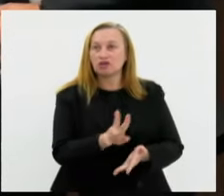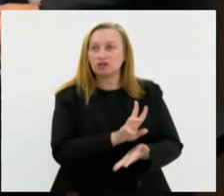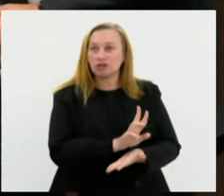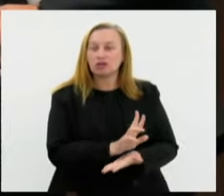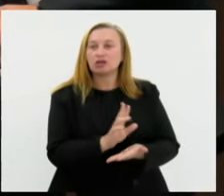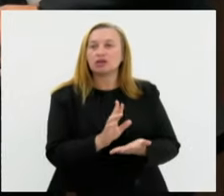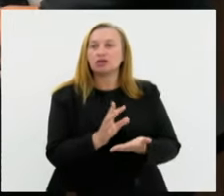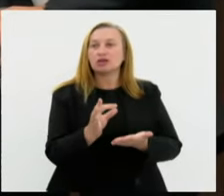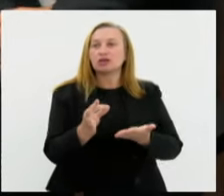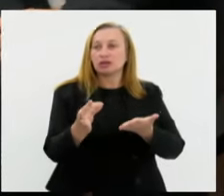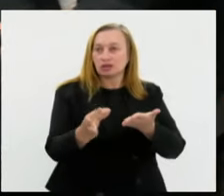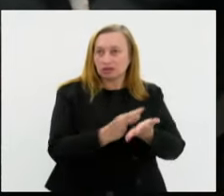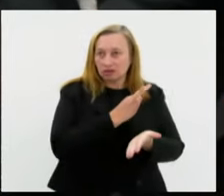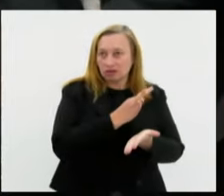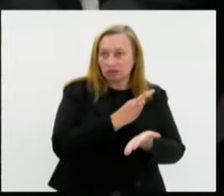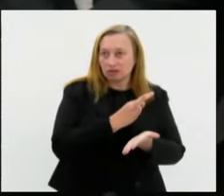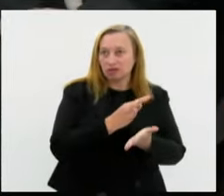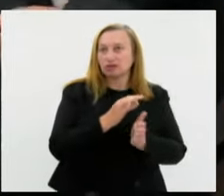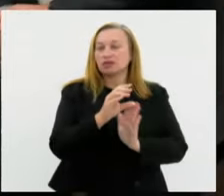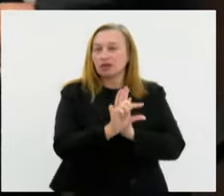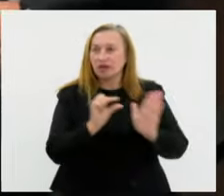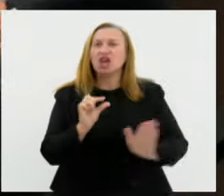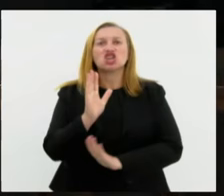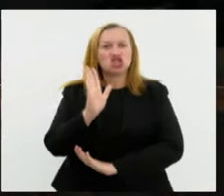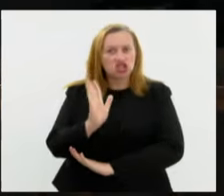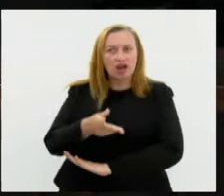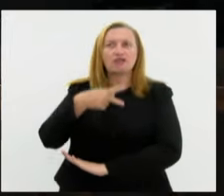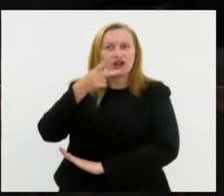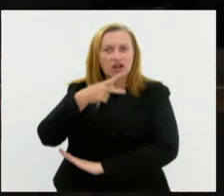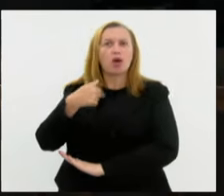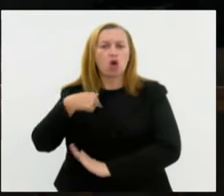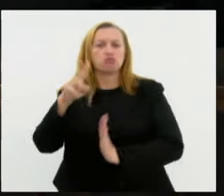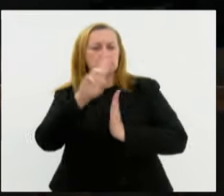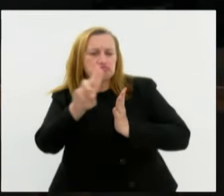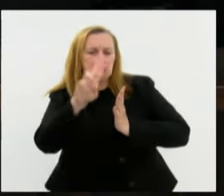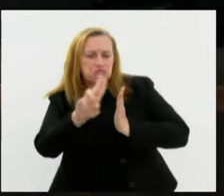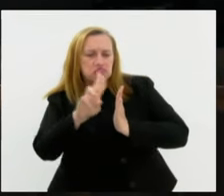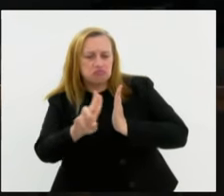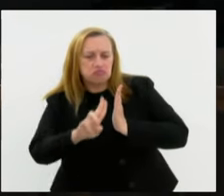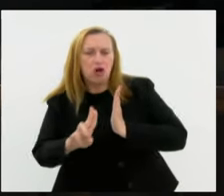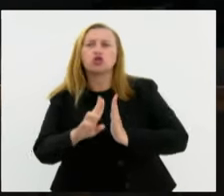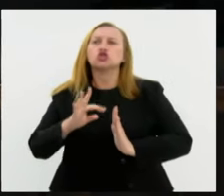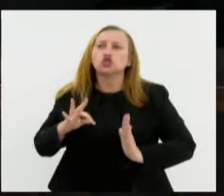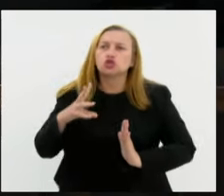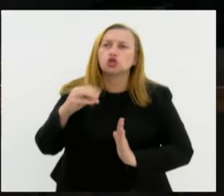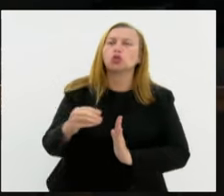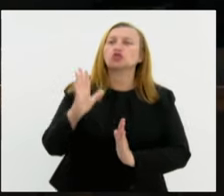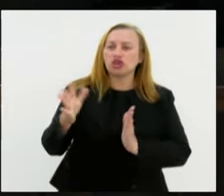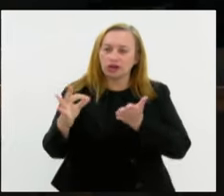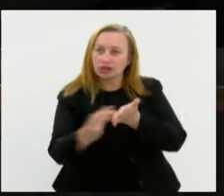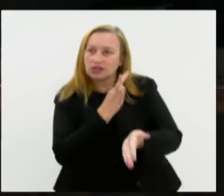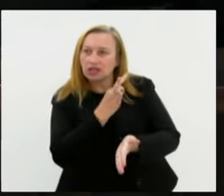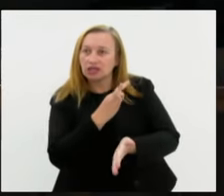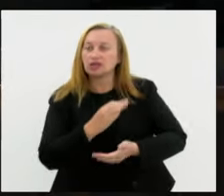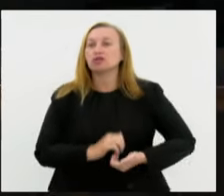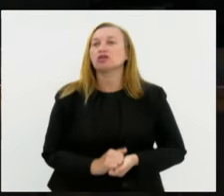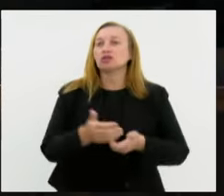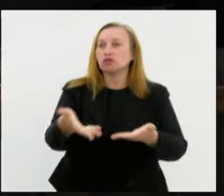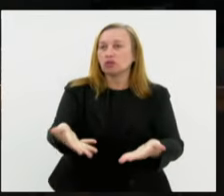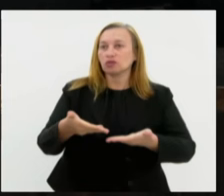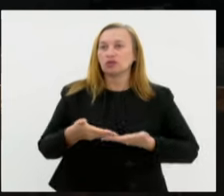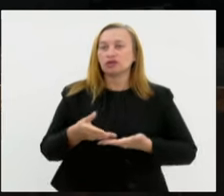coautoras da emenda. Já falamos aqui, eu li nominalmente todos que assinaram. Eu estou chamando o